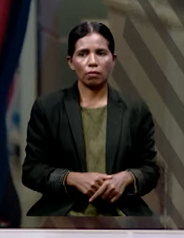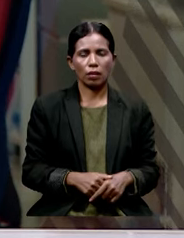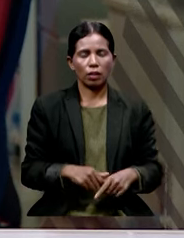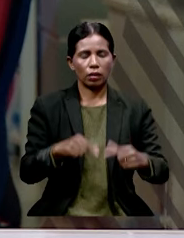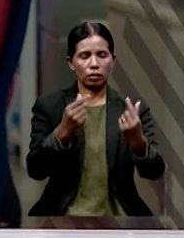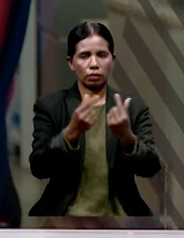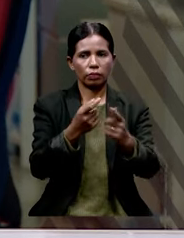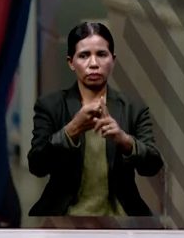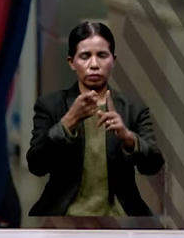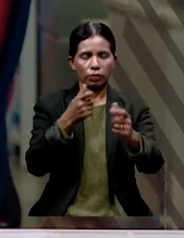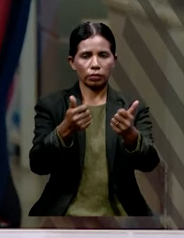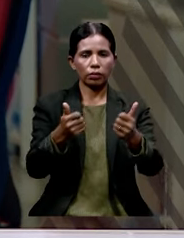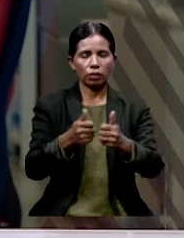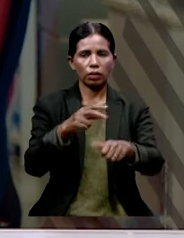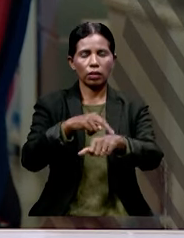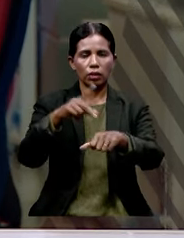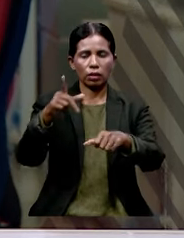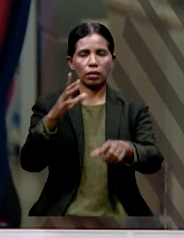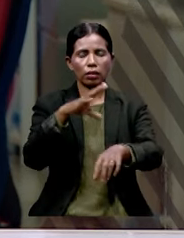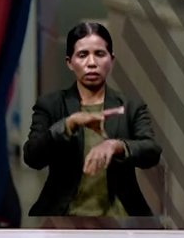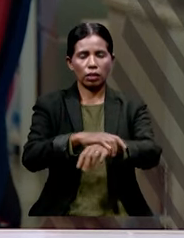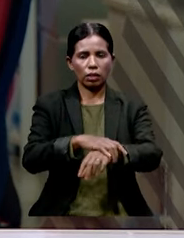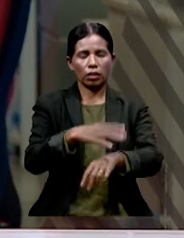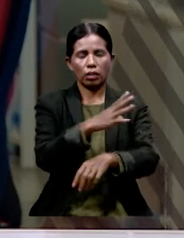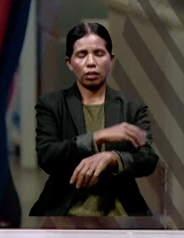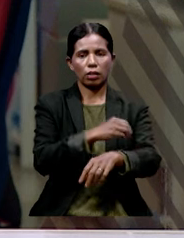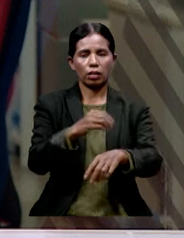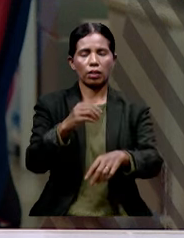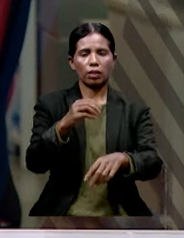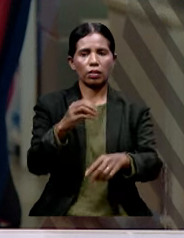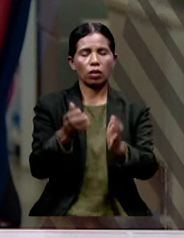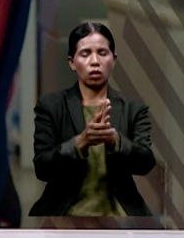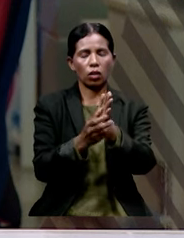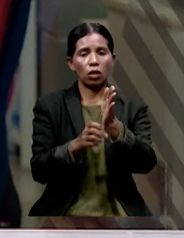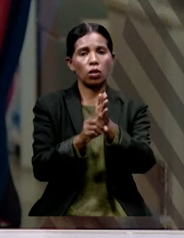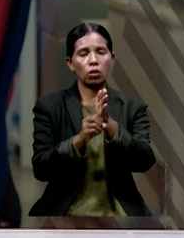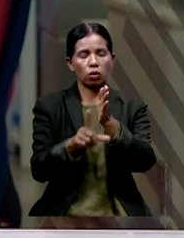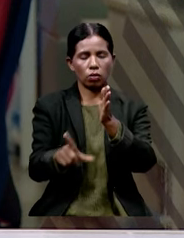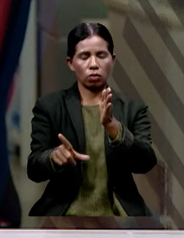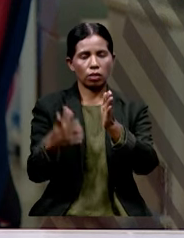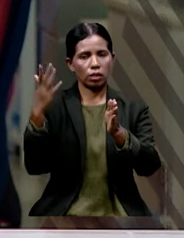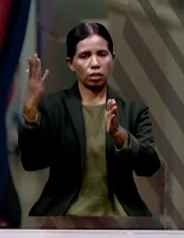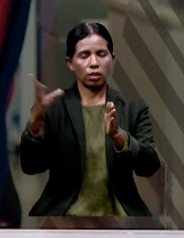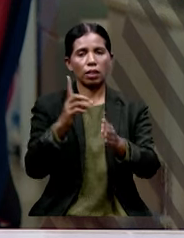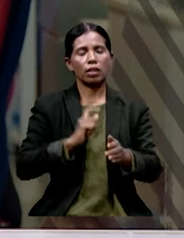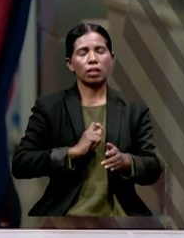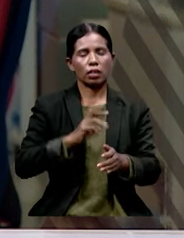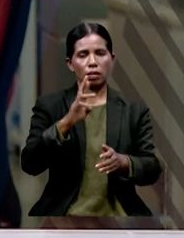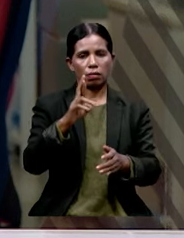que para conjunta o setor nacional petróleo prende óleo falso com marca Shell Advance e a Porto Tiber.